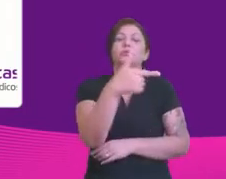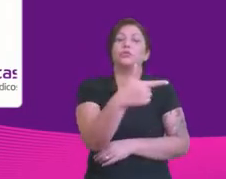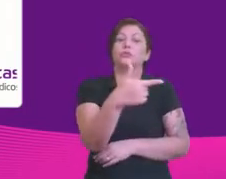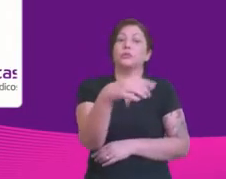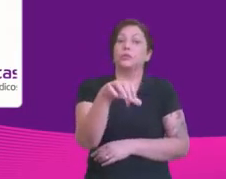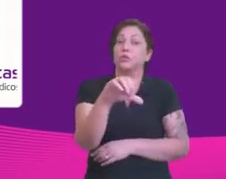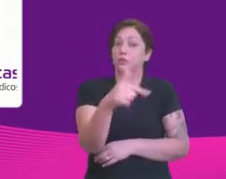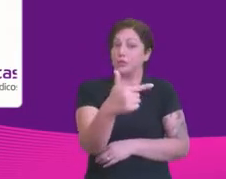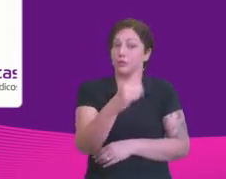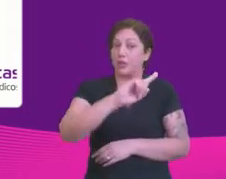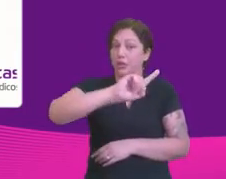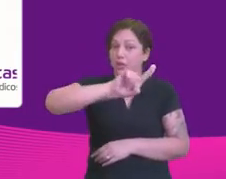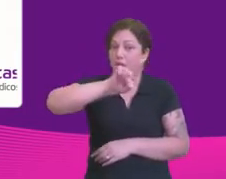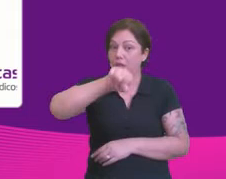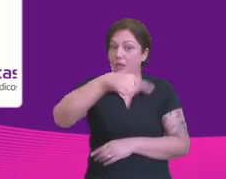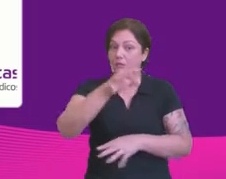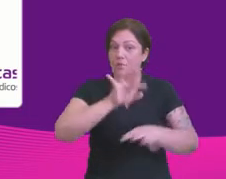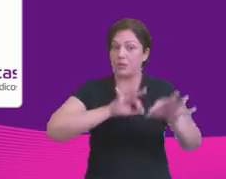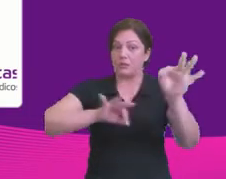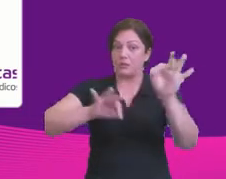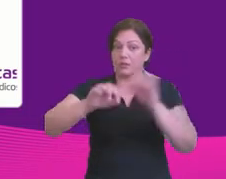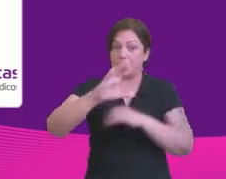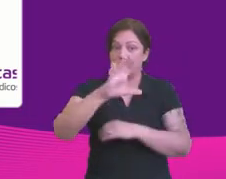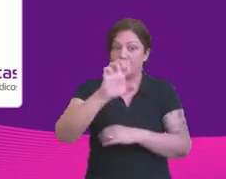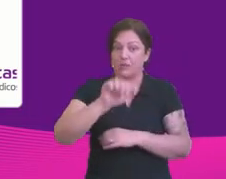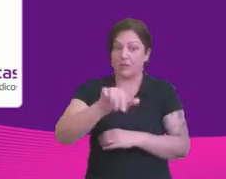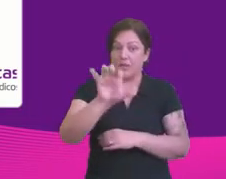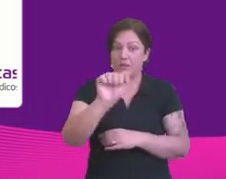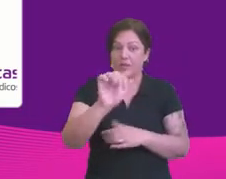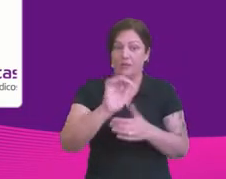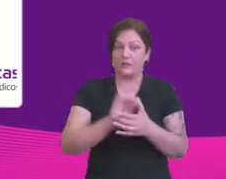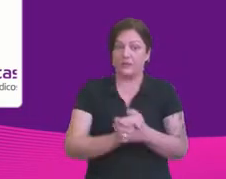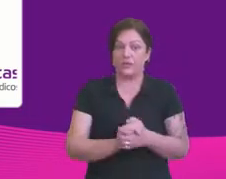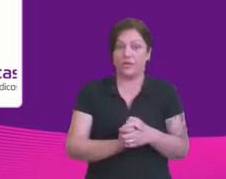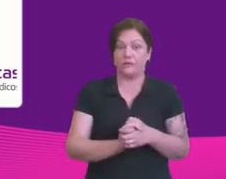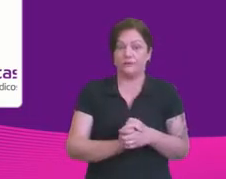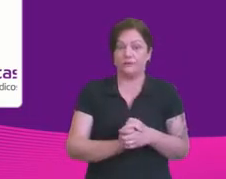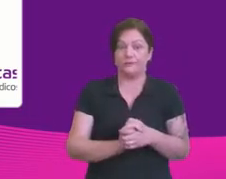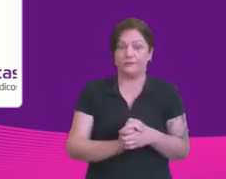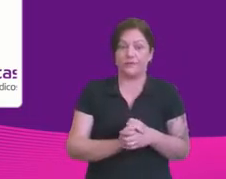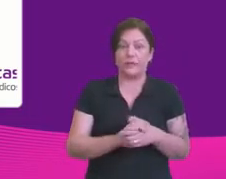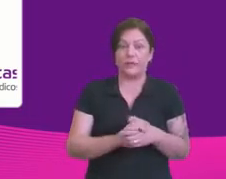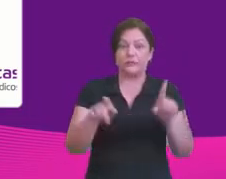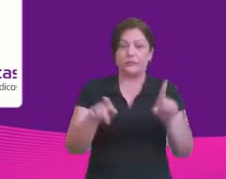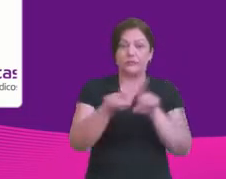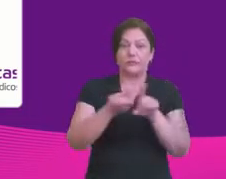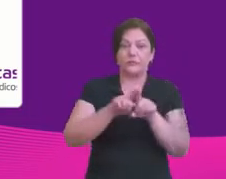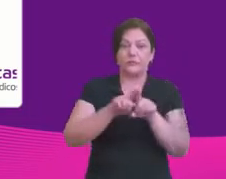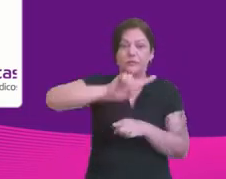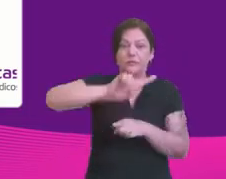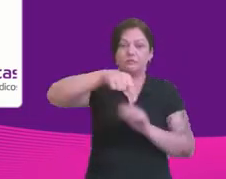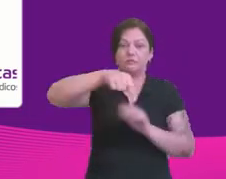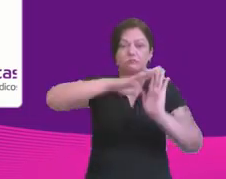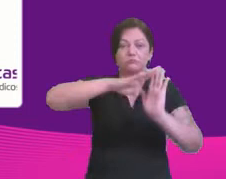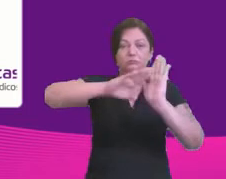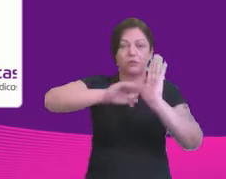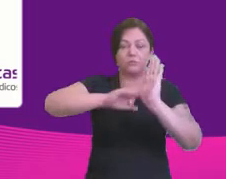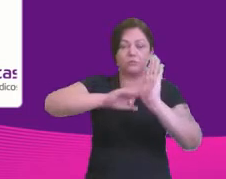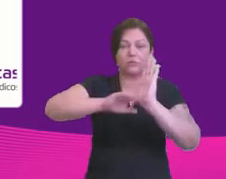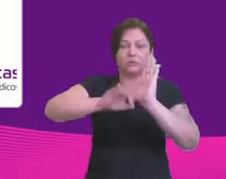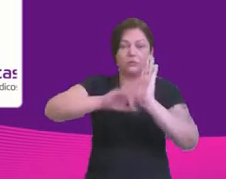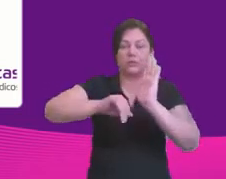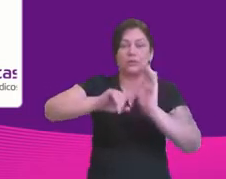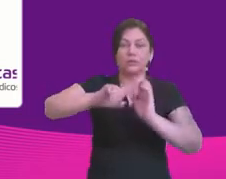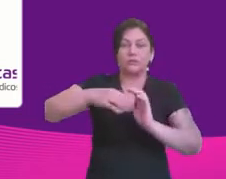gente começou o tratamento, para 12,4, e uma redução também dessas lesões hepáticas, a maior indo